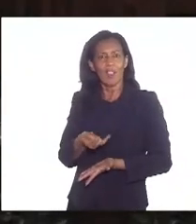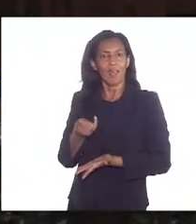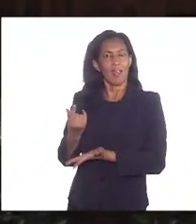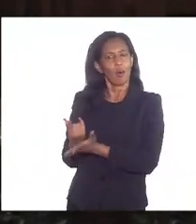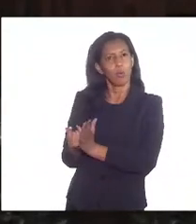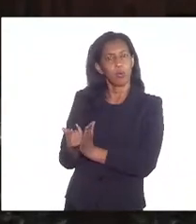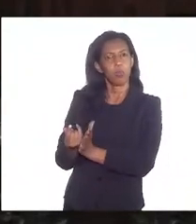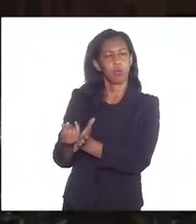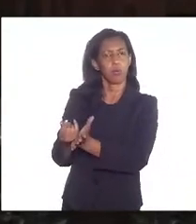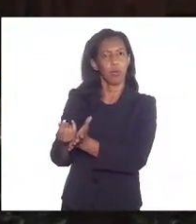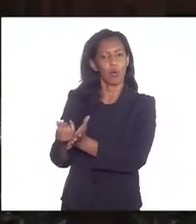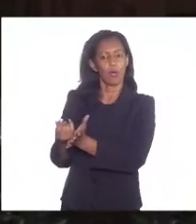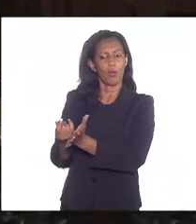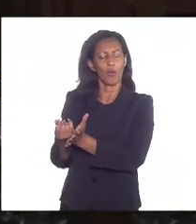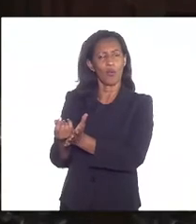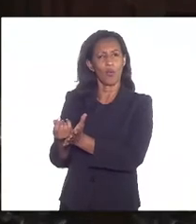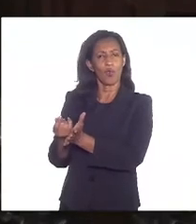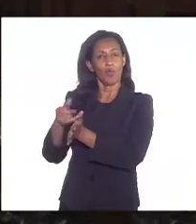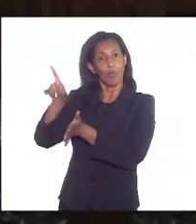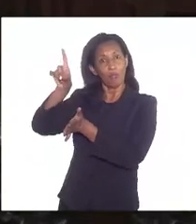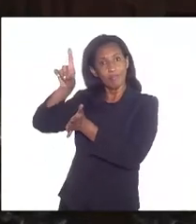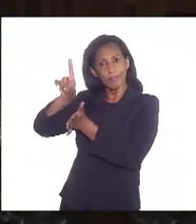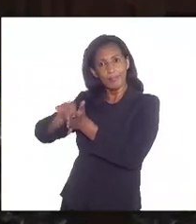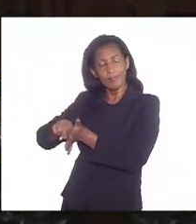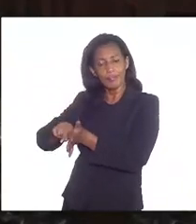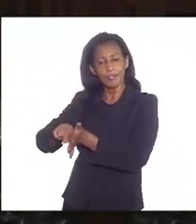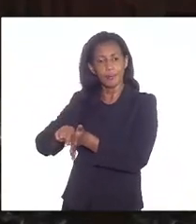recursos que foram abatidos